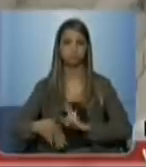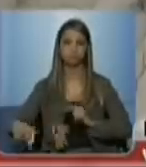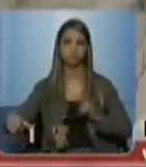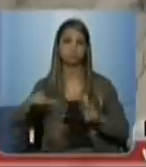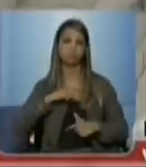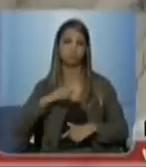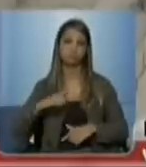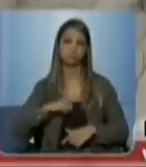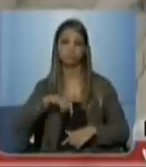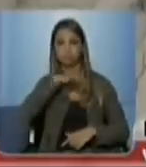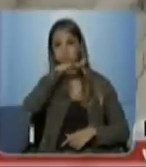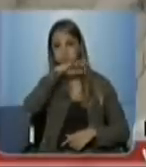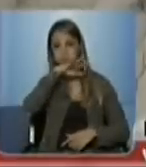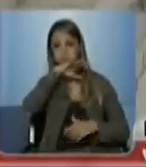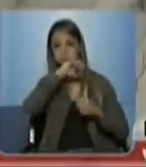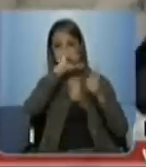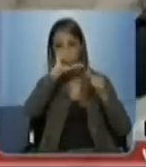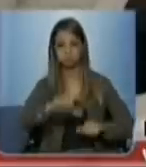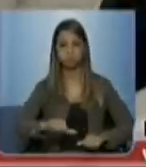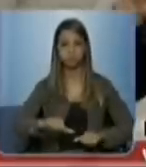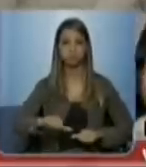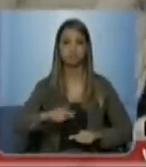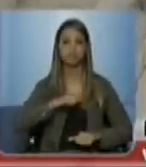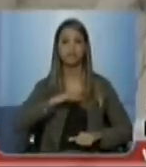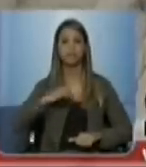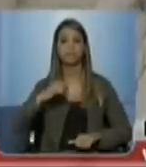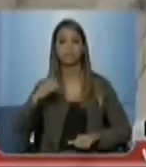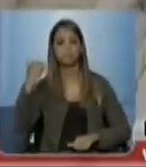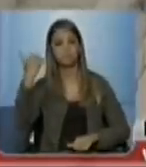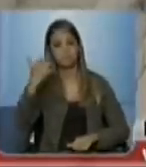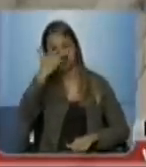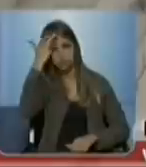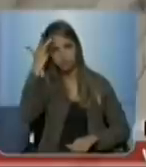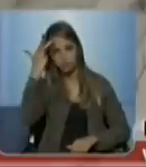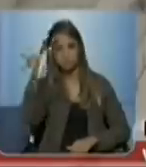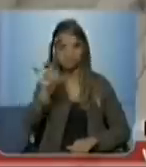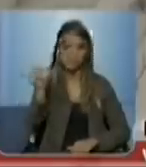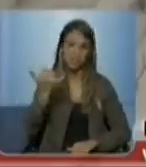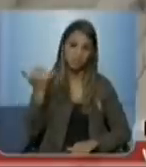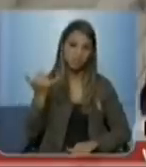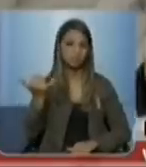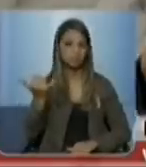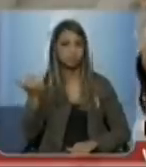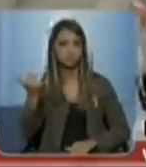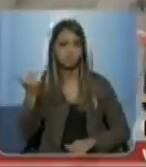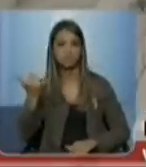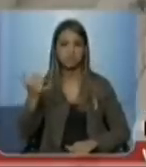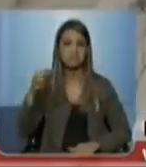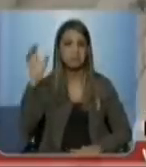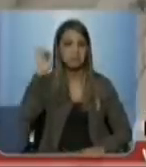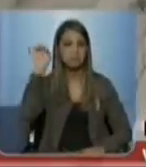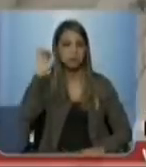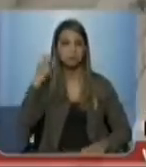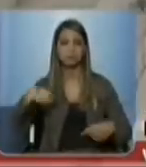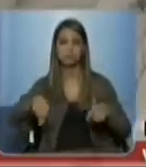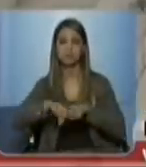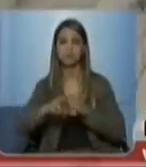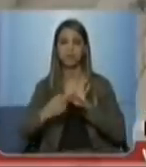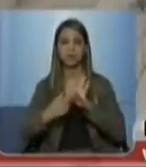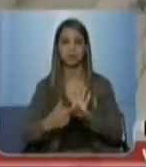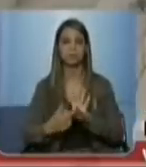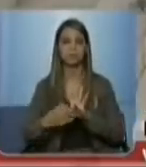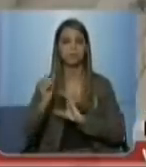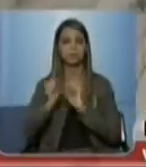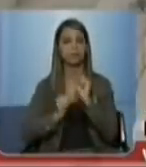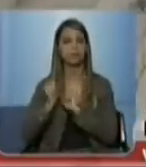de destruição e a partir dos depoimentos das denúncias inclusive nós ouvimos também os representantes